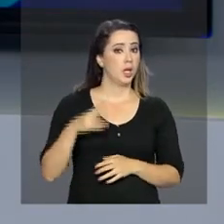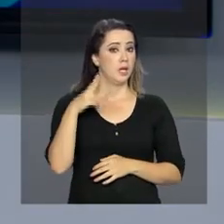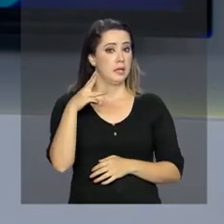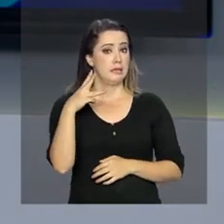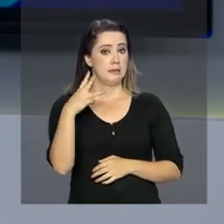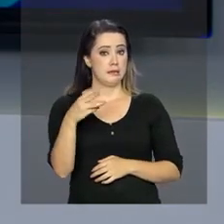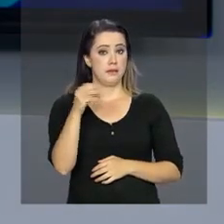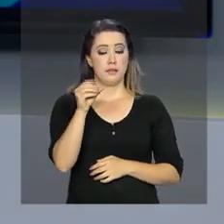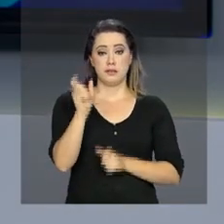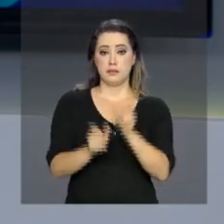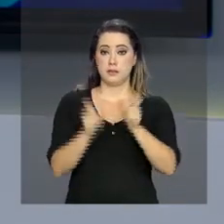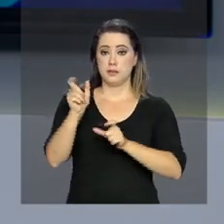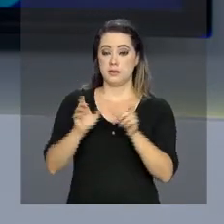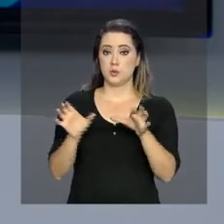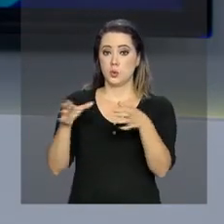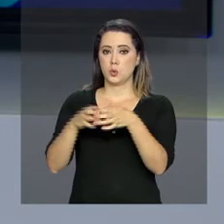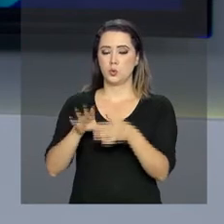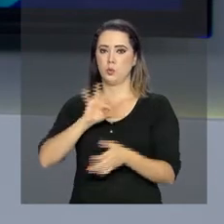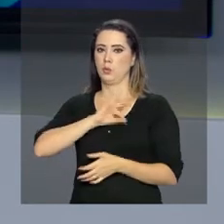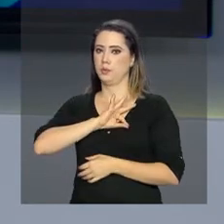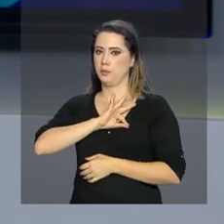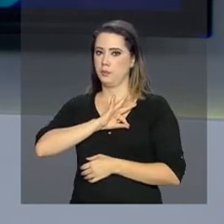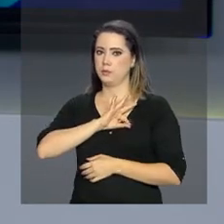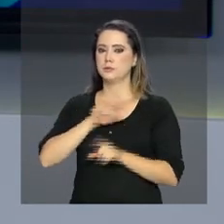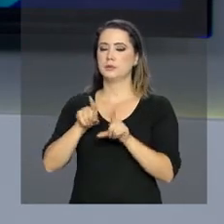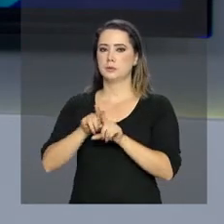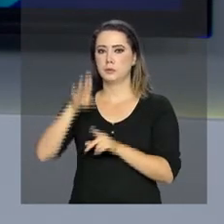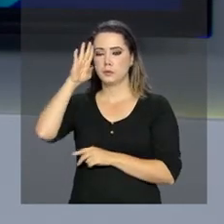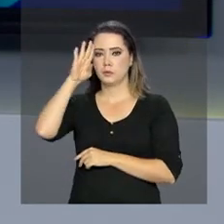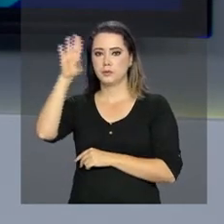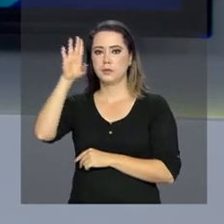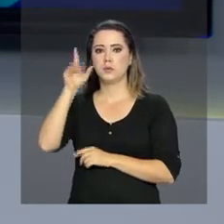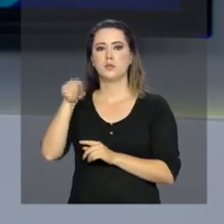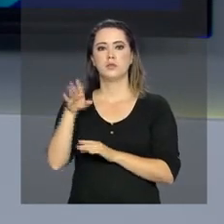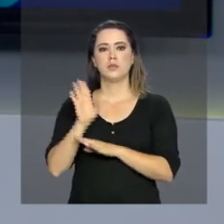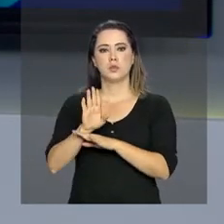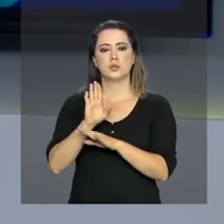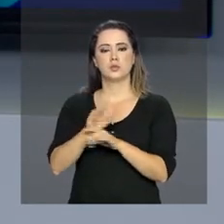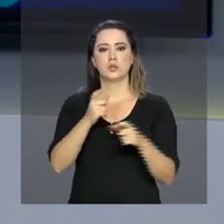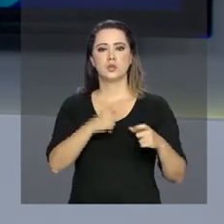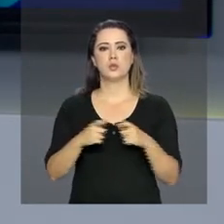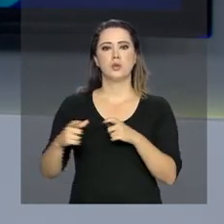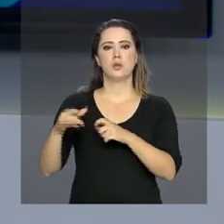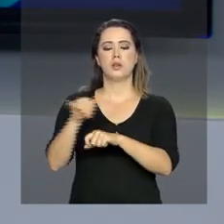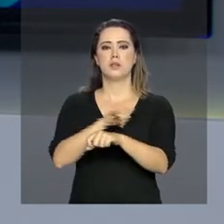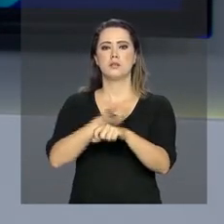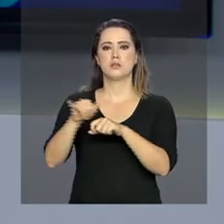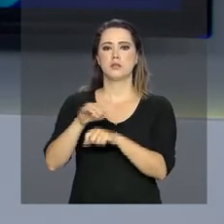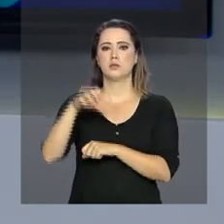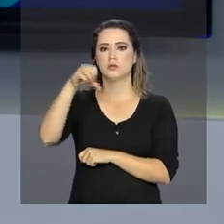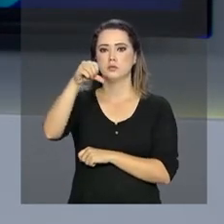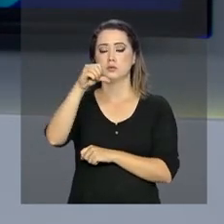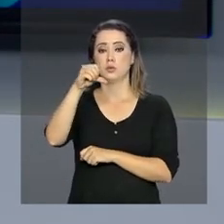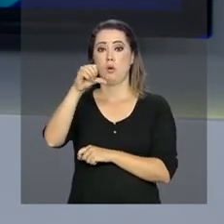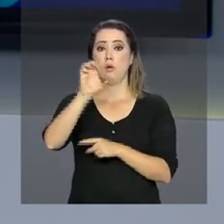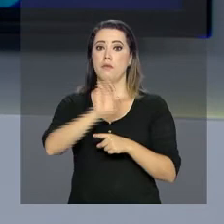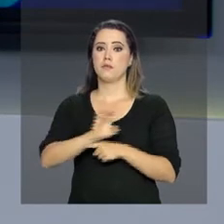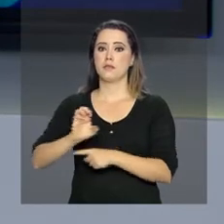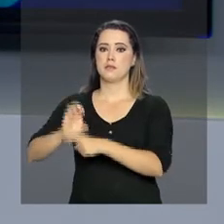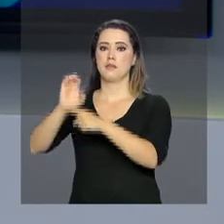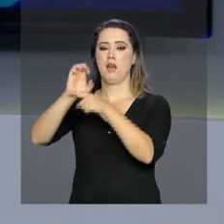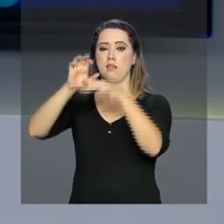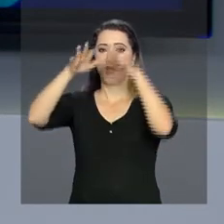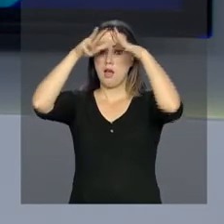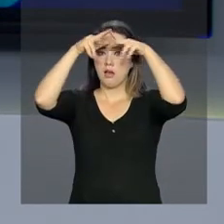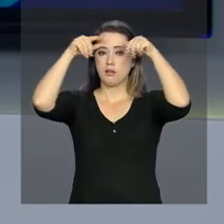300 integrantes da polícia federal e da força nacional vão reforçar pontos estratégicos em nove estados acre amapá